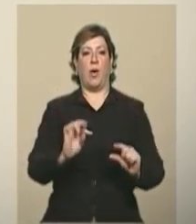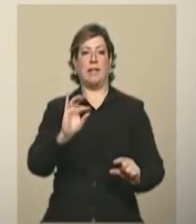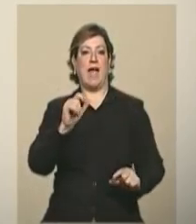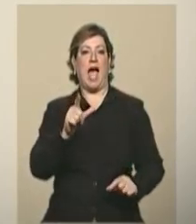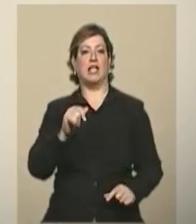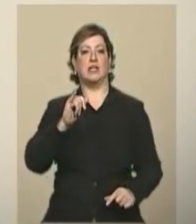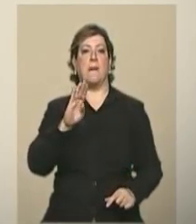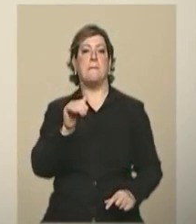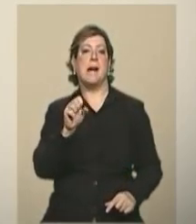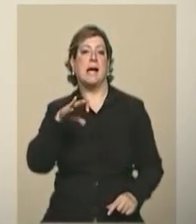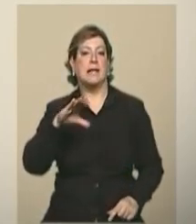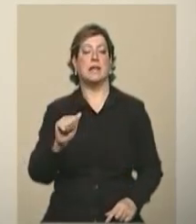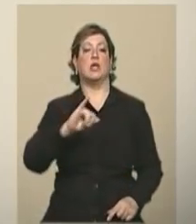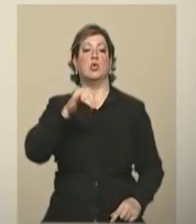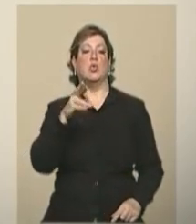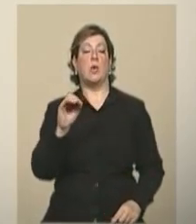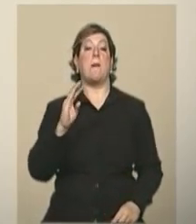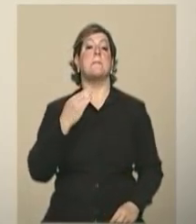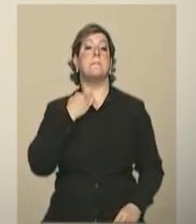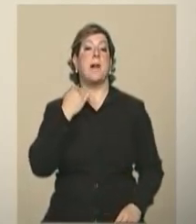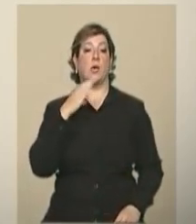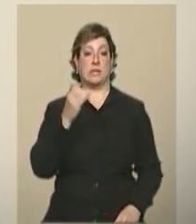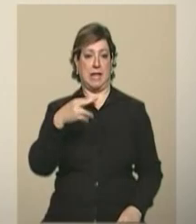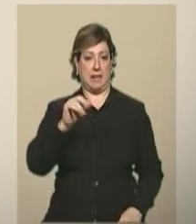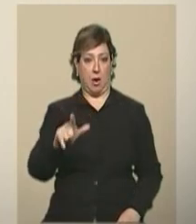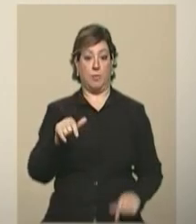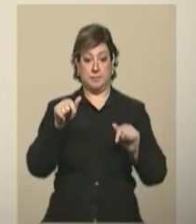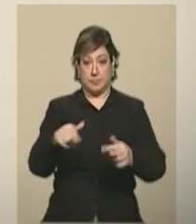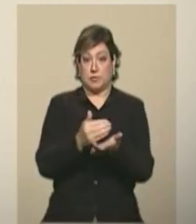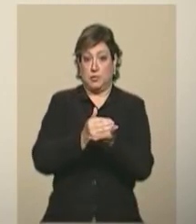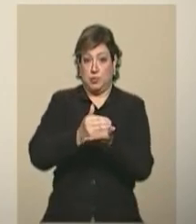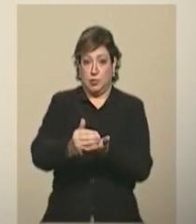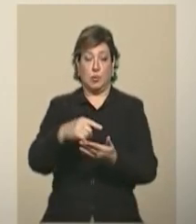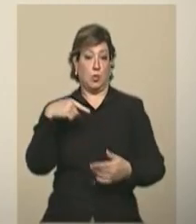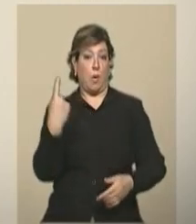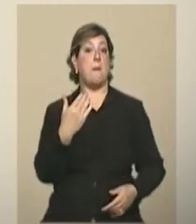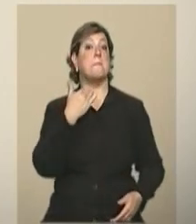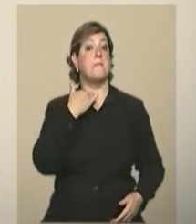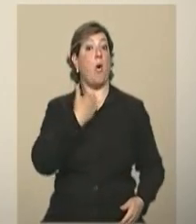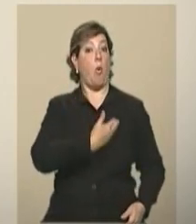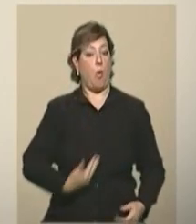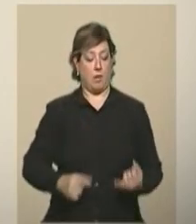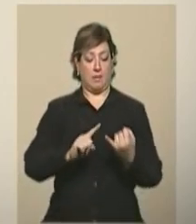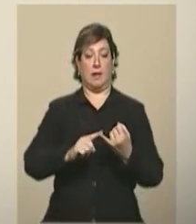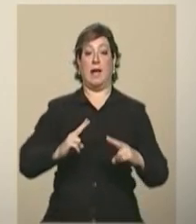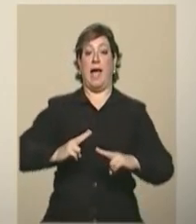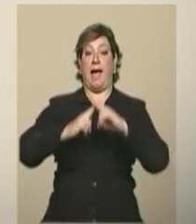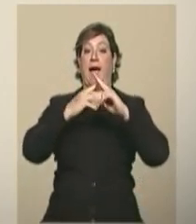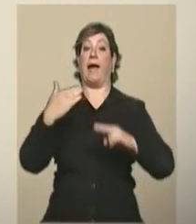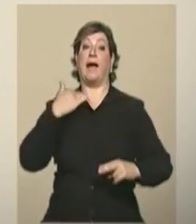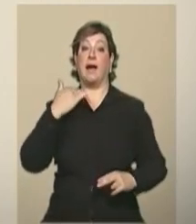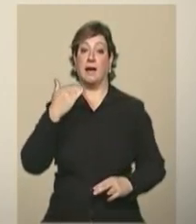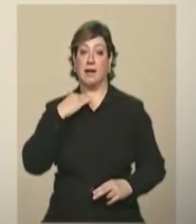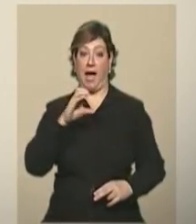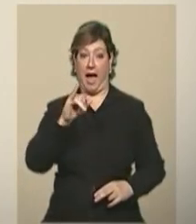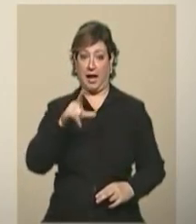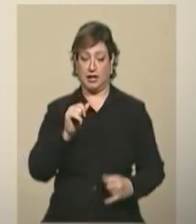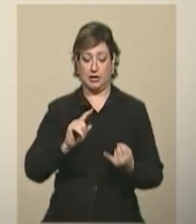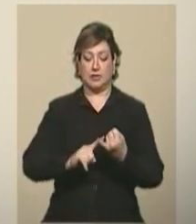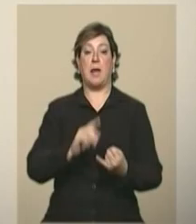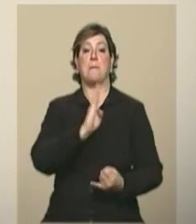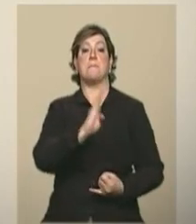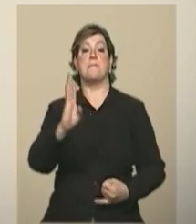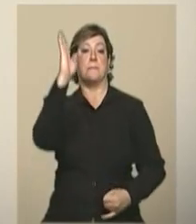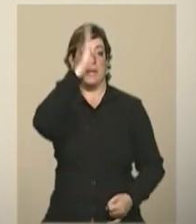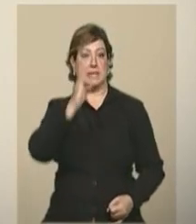de juros do Banco Central. O processo começou com os bancos públicos. A Caixa Econômica Federal e o Banco do Brasil foram